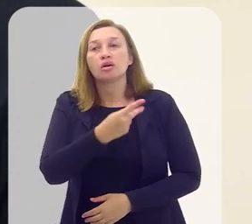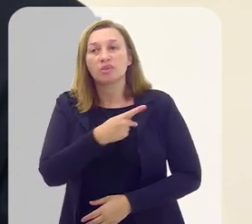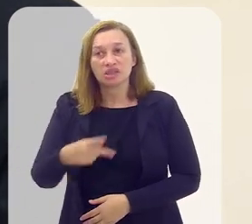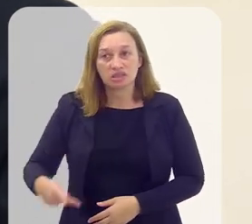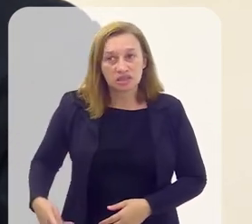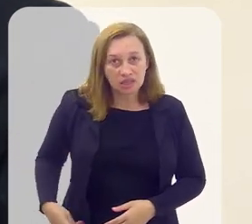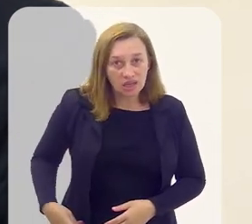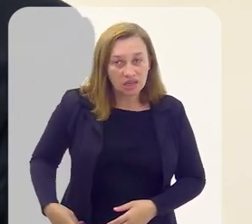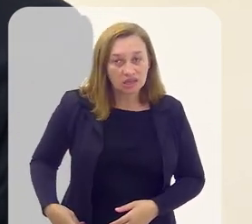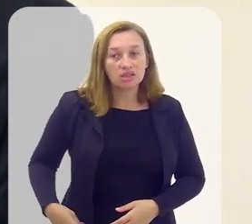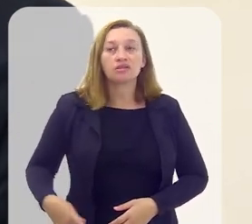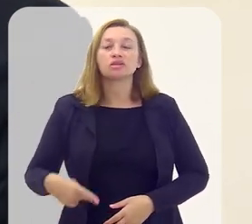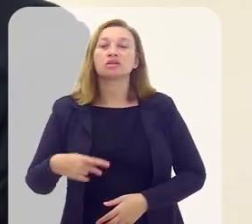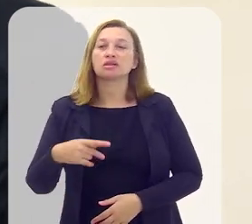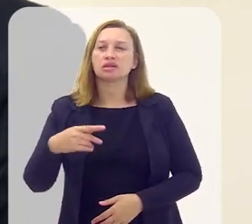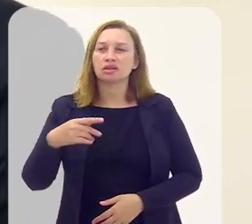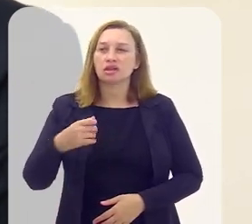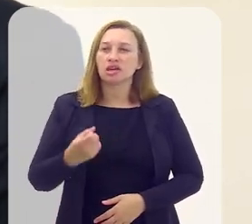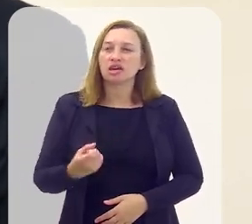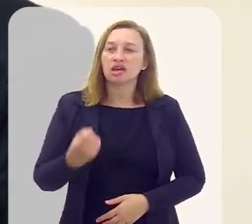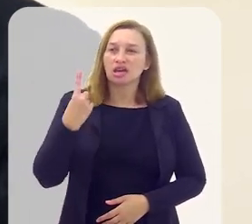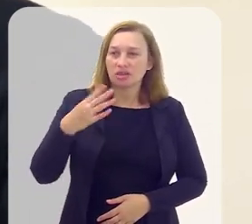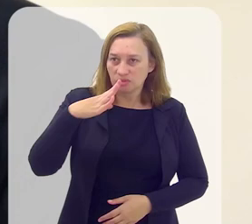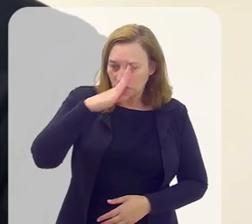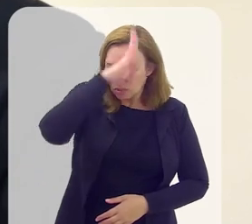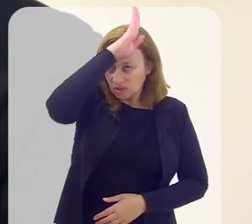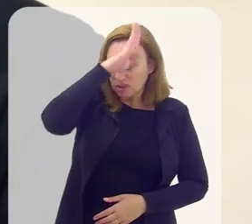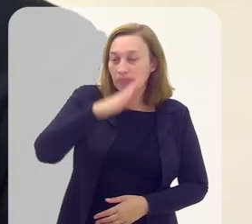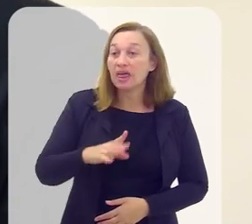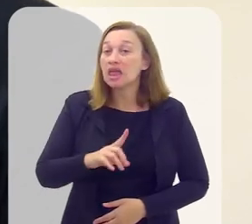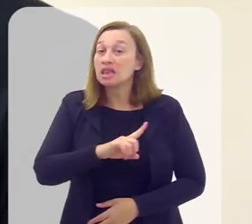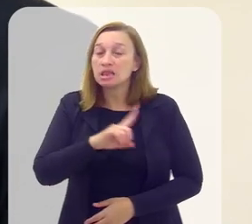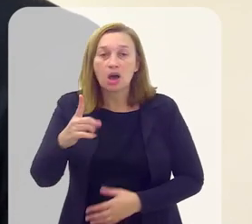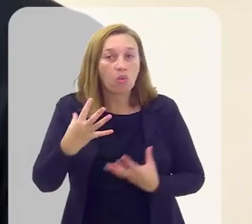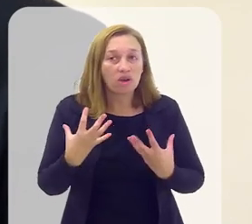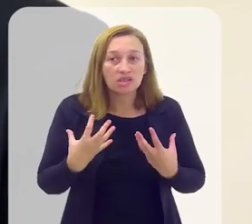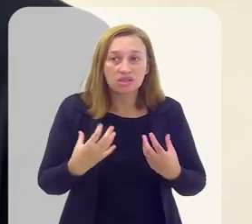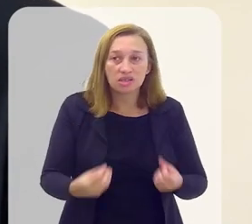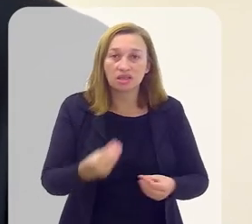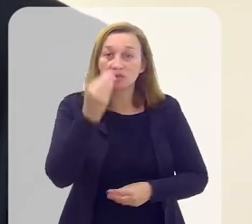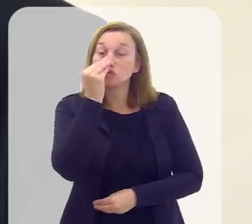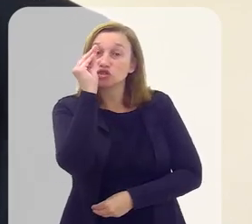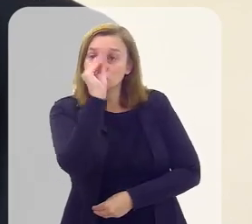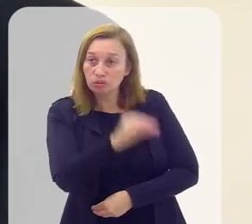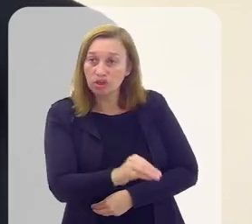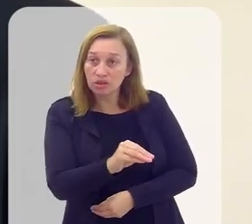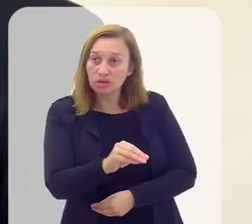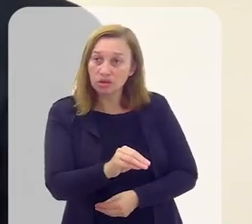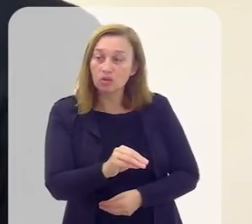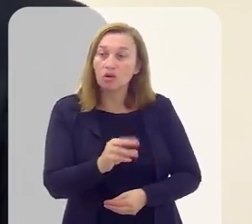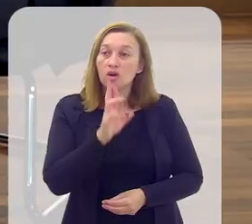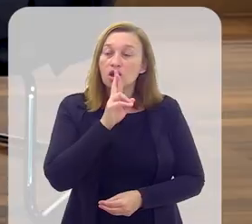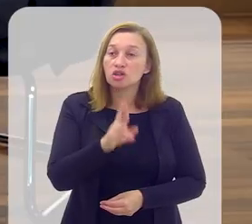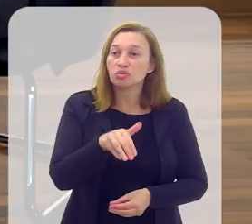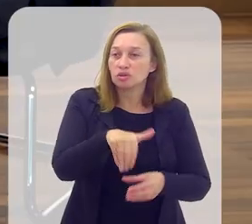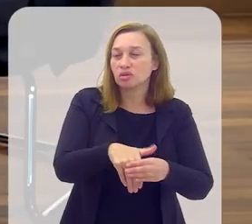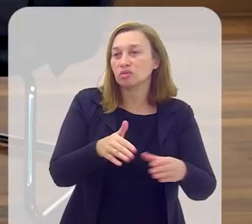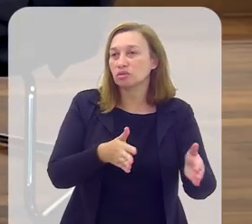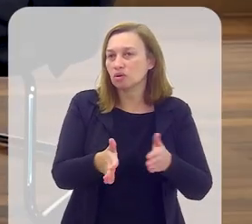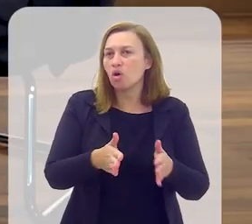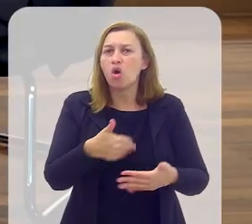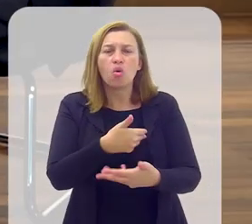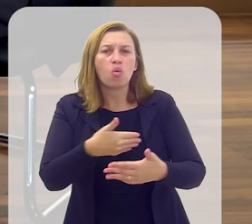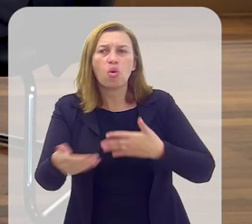treslocado presidente da República, ex-capitão Bolsonaro, que não admitiriam o desrespeito ao resultado da eleição e